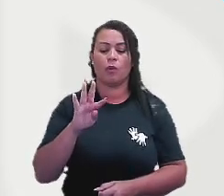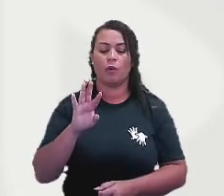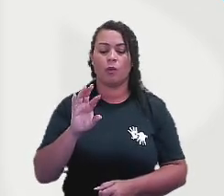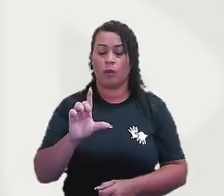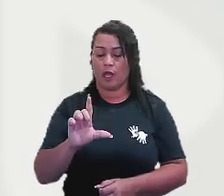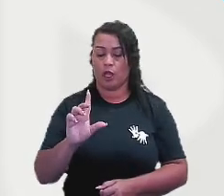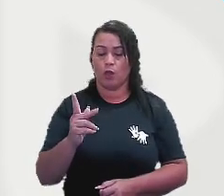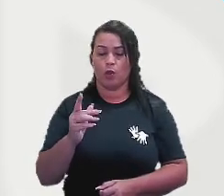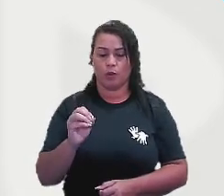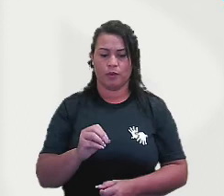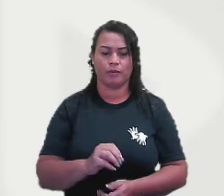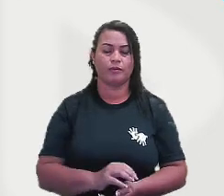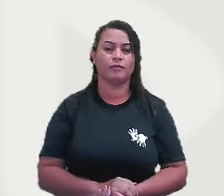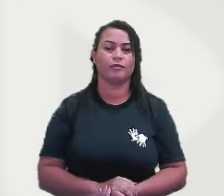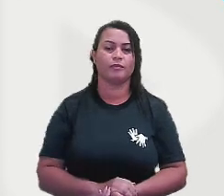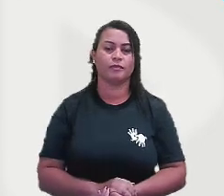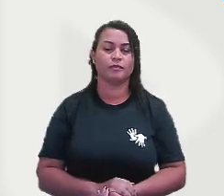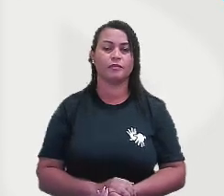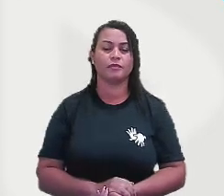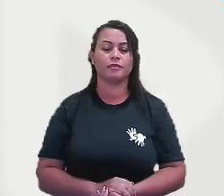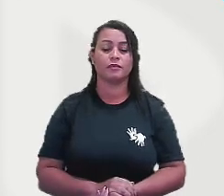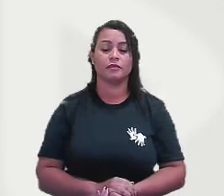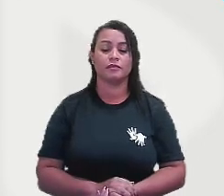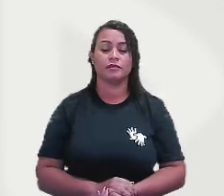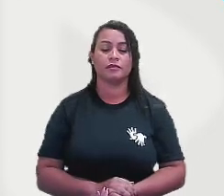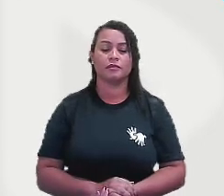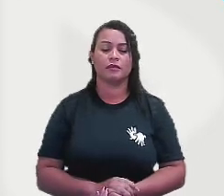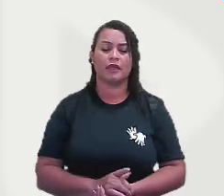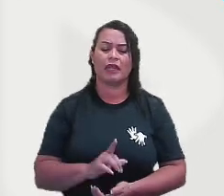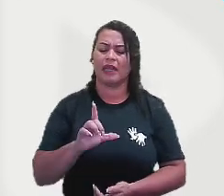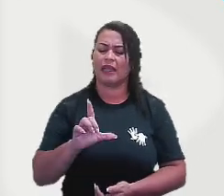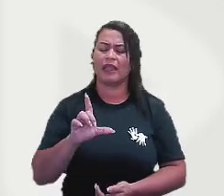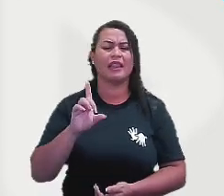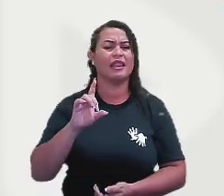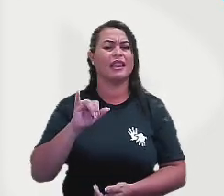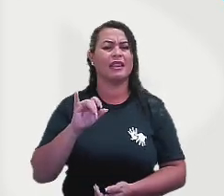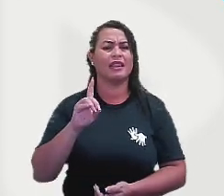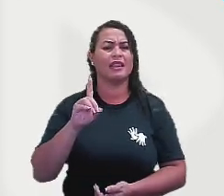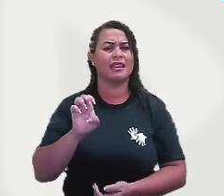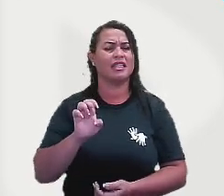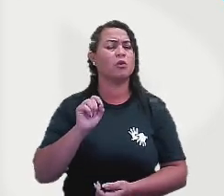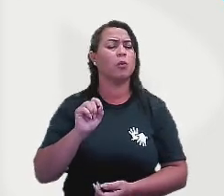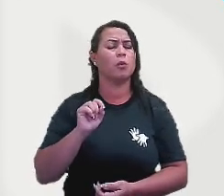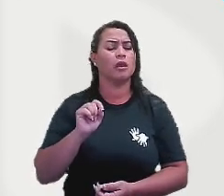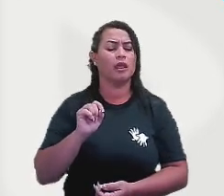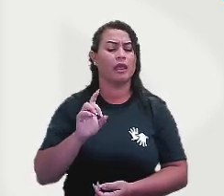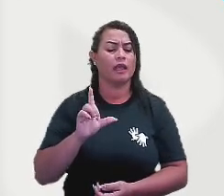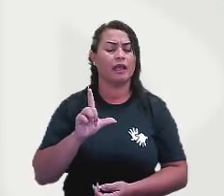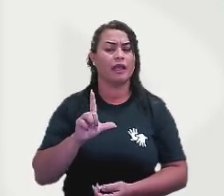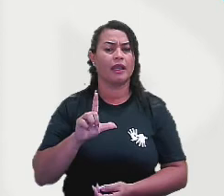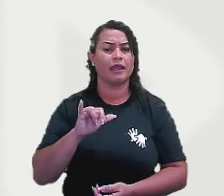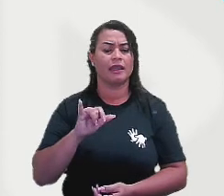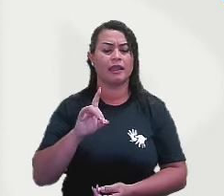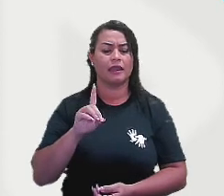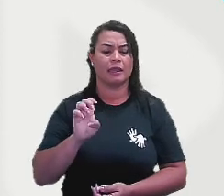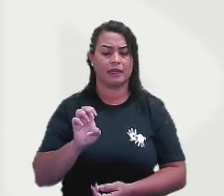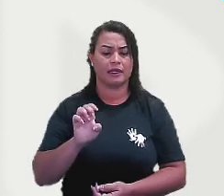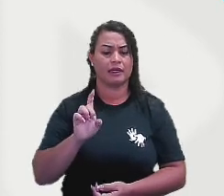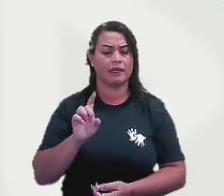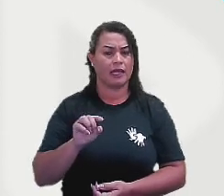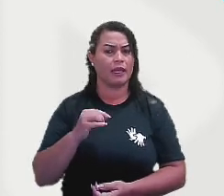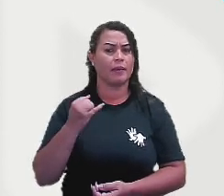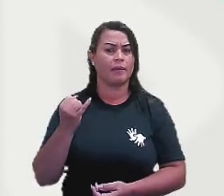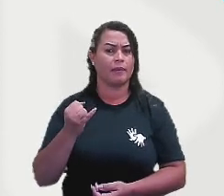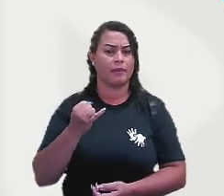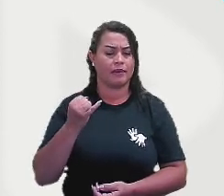Avenida Henrique de Holanda, tá? O lead. O que é um lead? O que é um lead? O lead, ele é